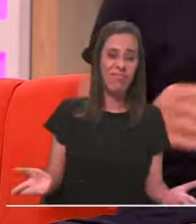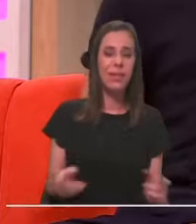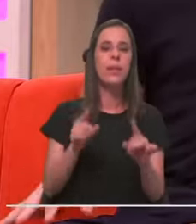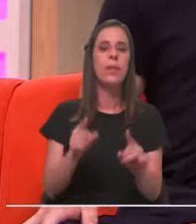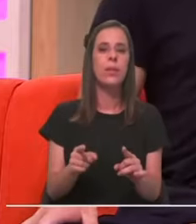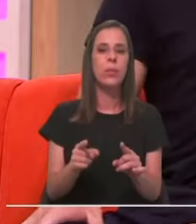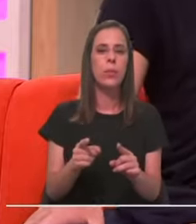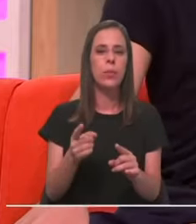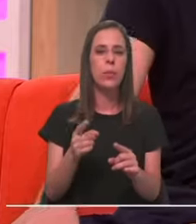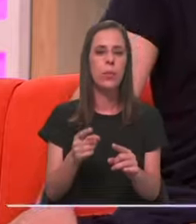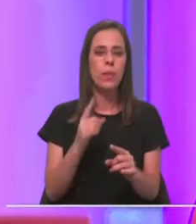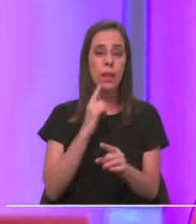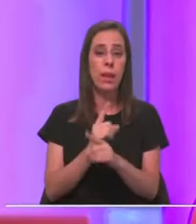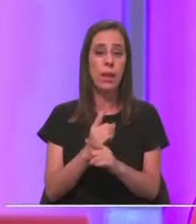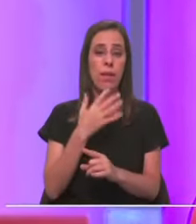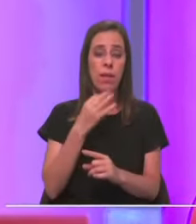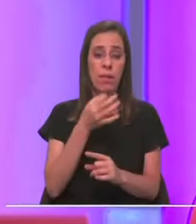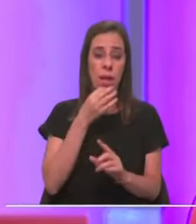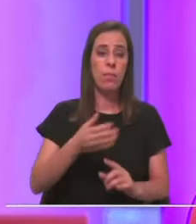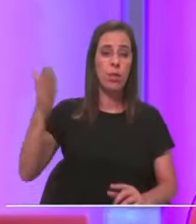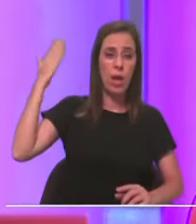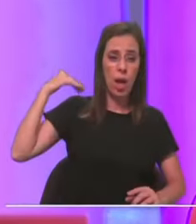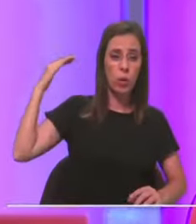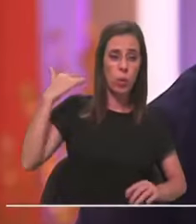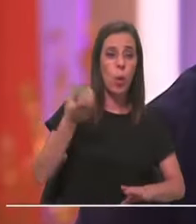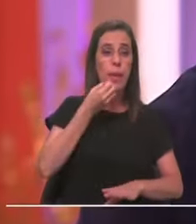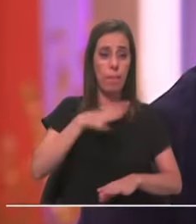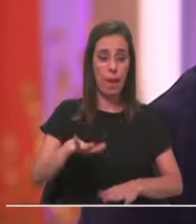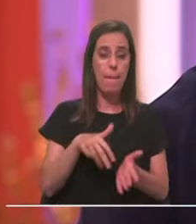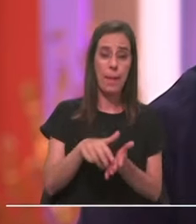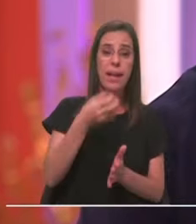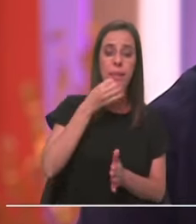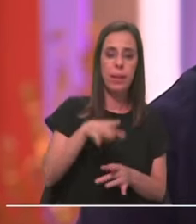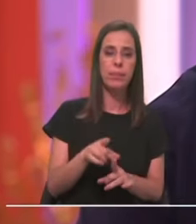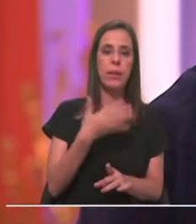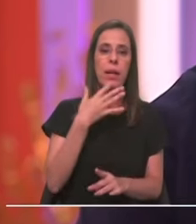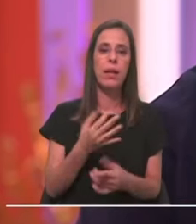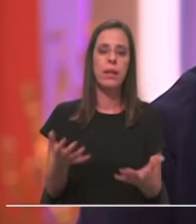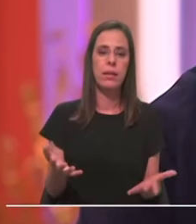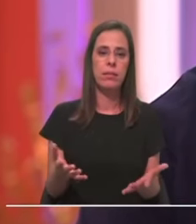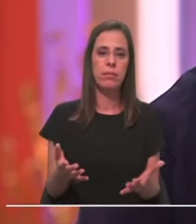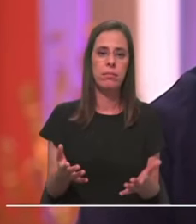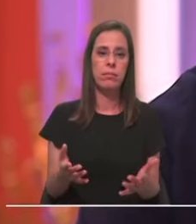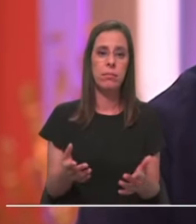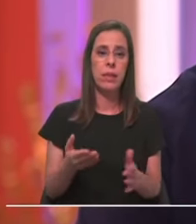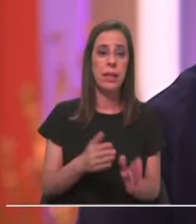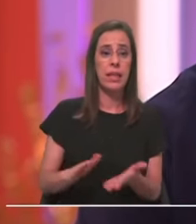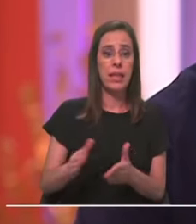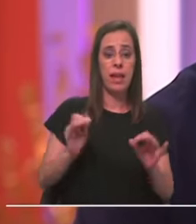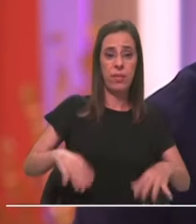quando tiveste o acidente tavas convencido falamos Nessa altura se bem me lembro eh tavas convencido que não nunca mais havia